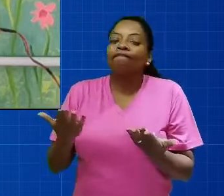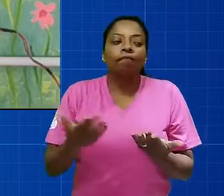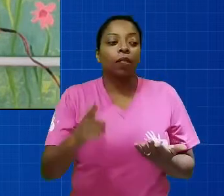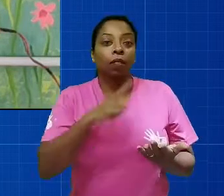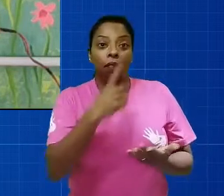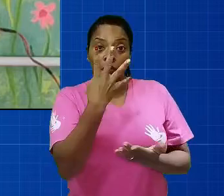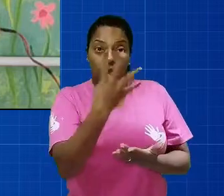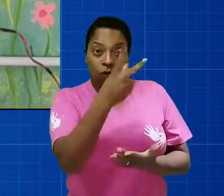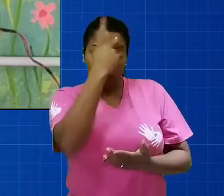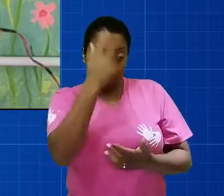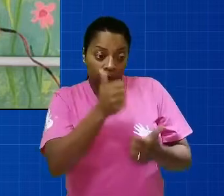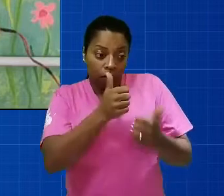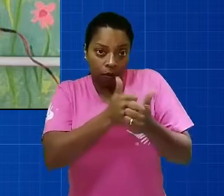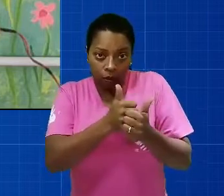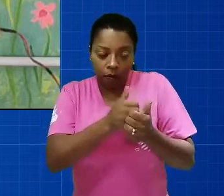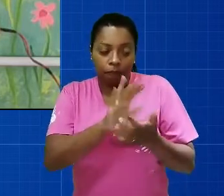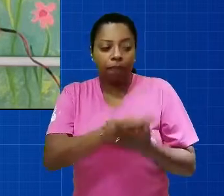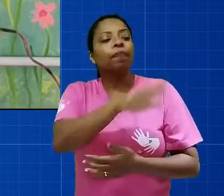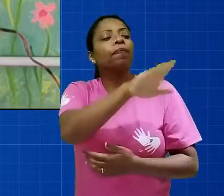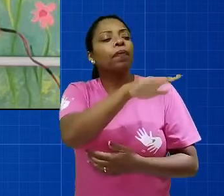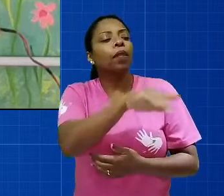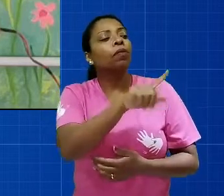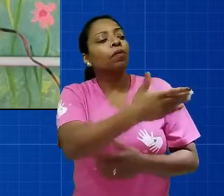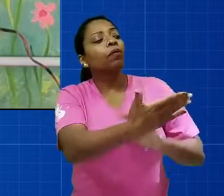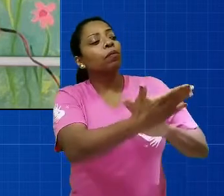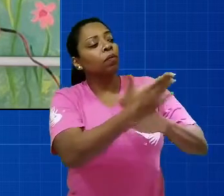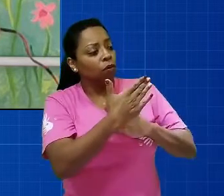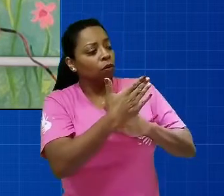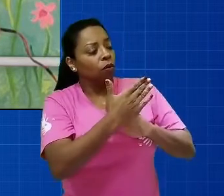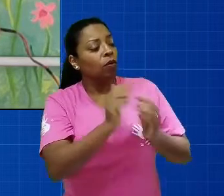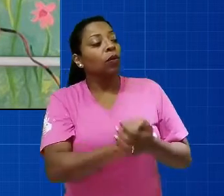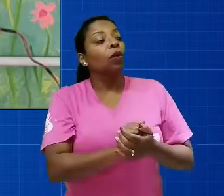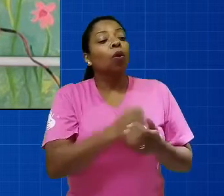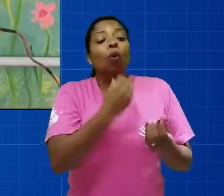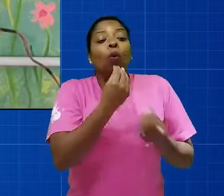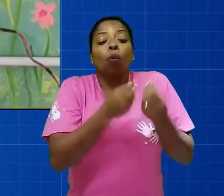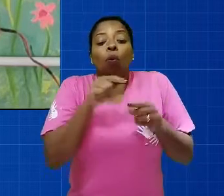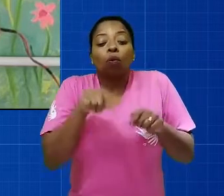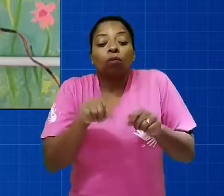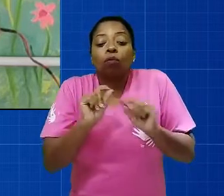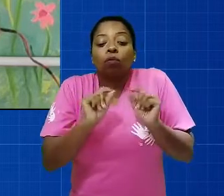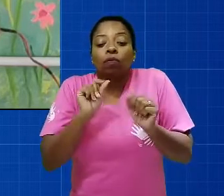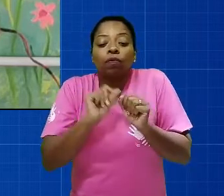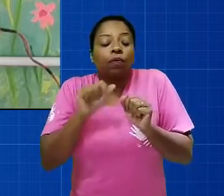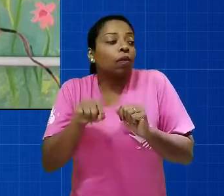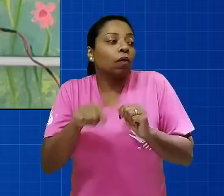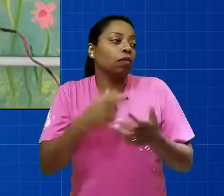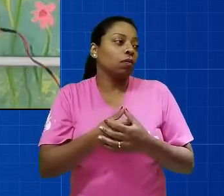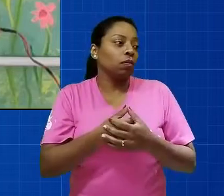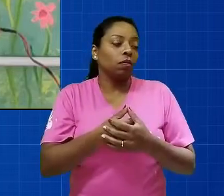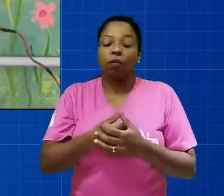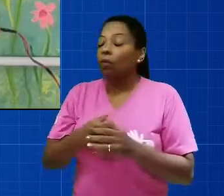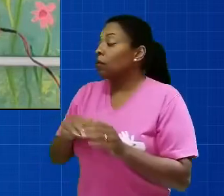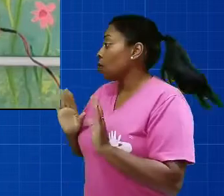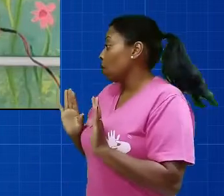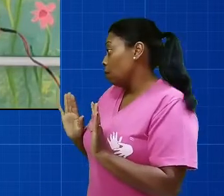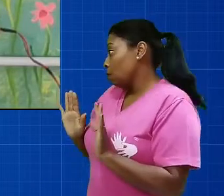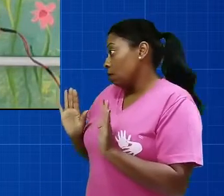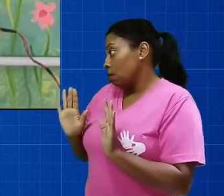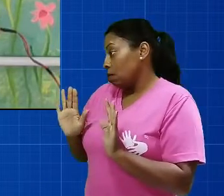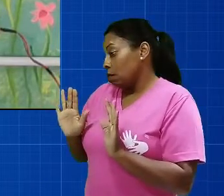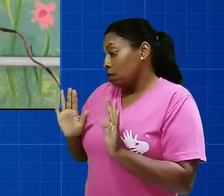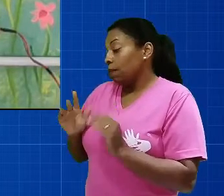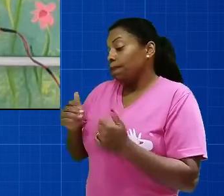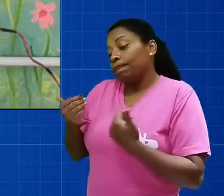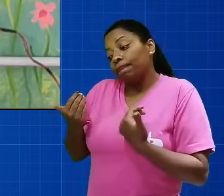jarro. O primeiro discípulo então respondeu: bom, mestre, se nenhum dos dois querem e o tesouro foi